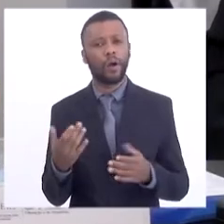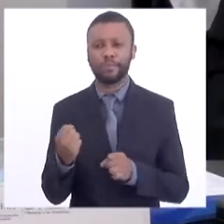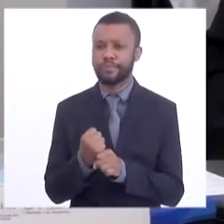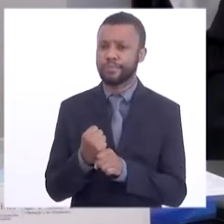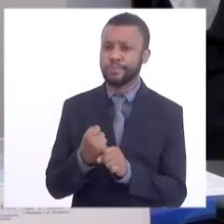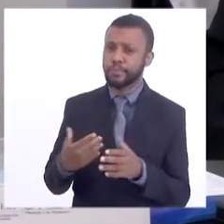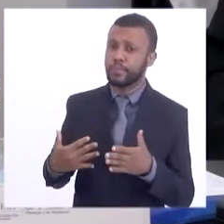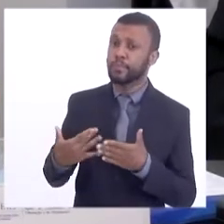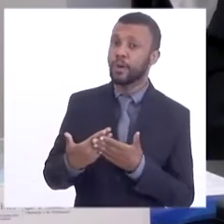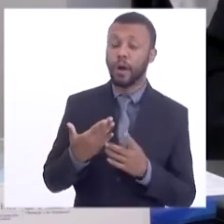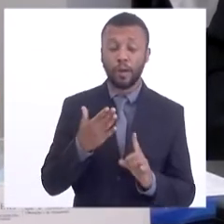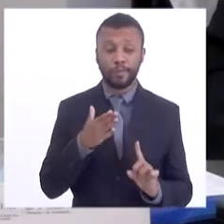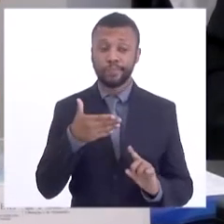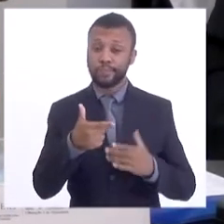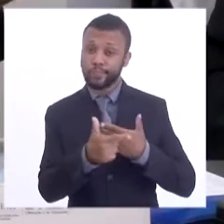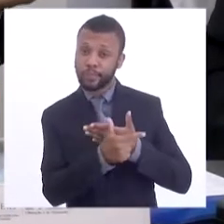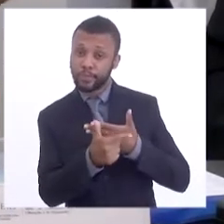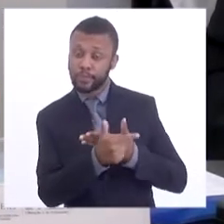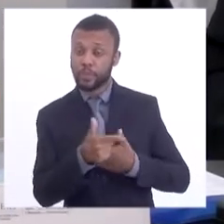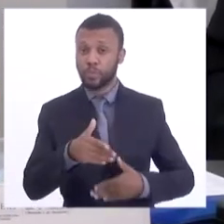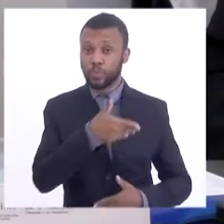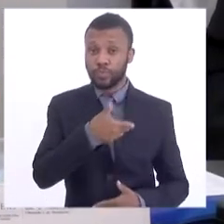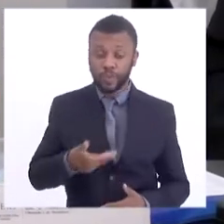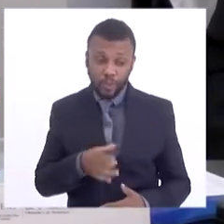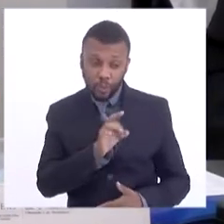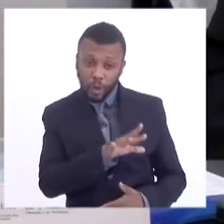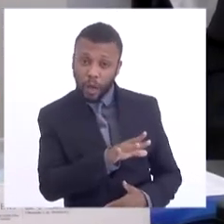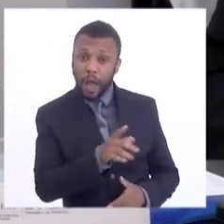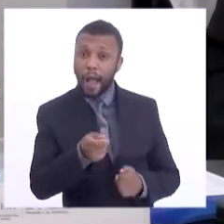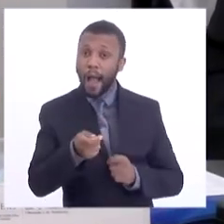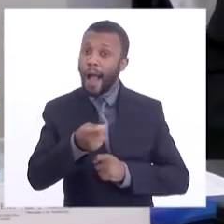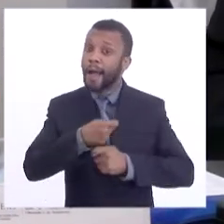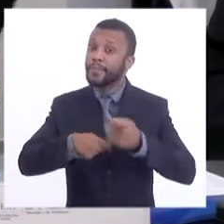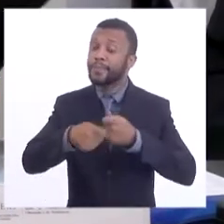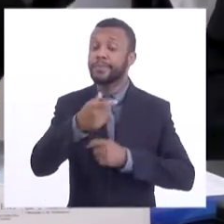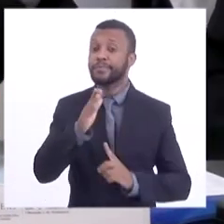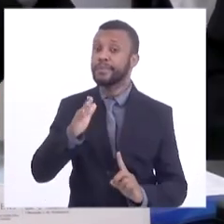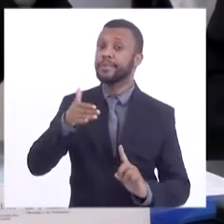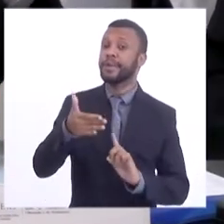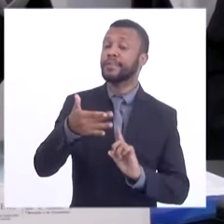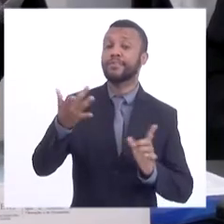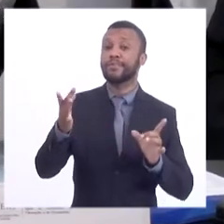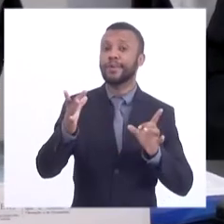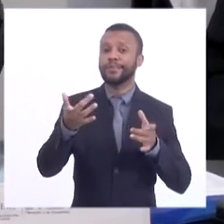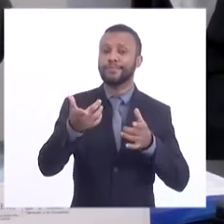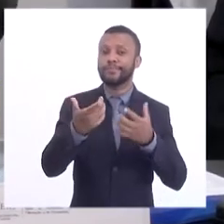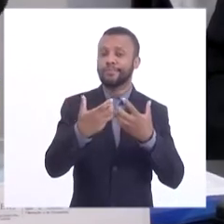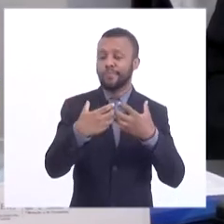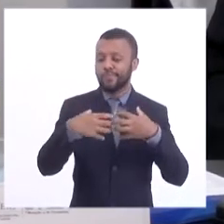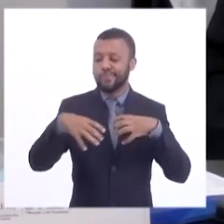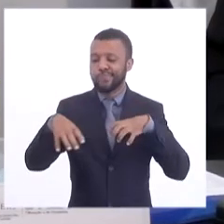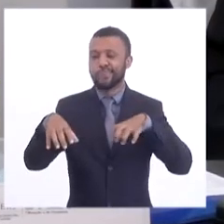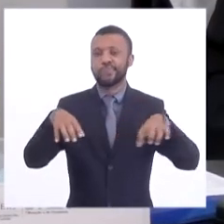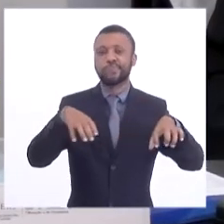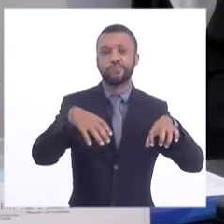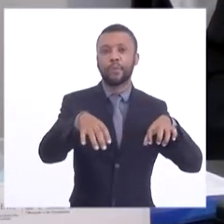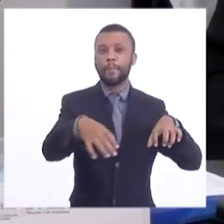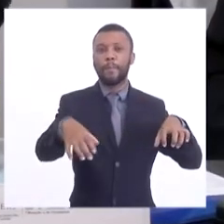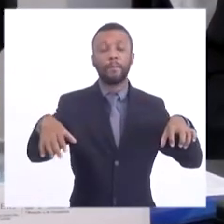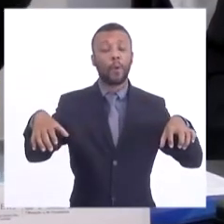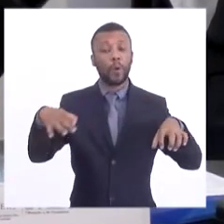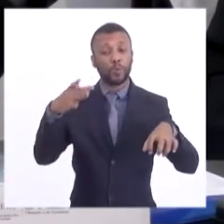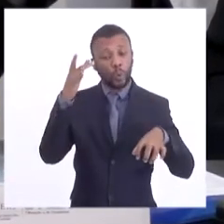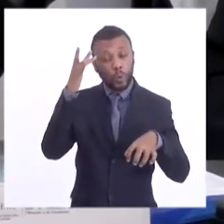não é uma tributo só desce o governo e administração direta e foi destroçada não sei nem mais se tem algum